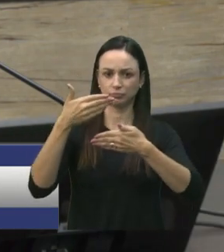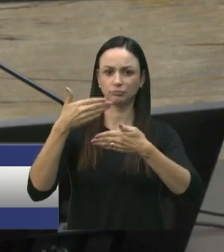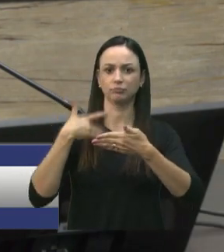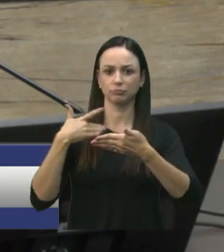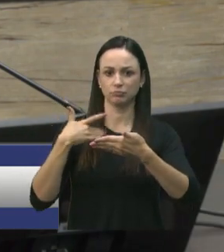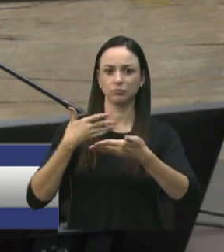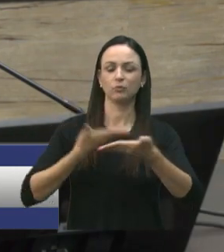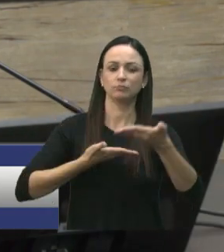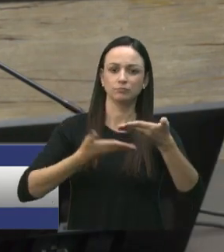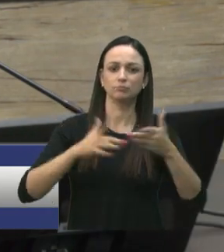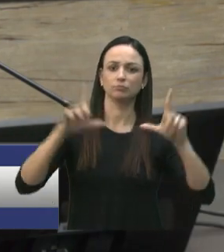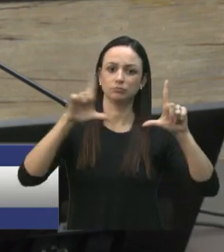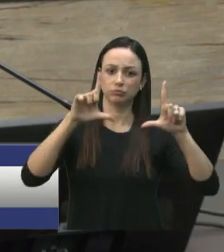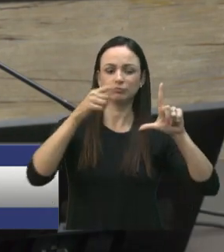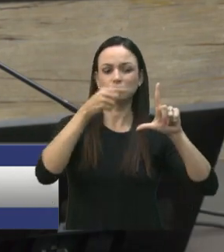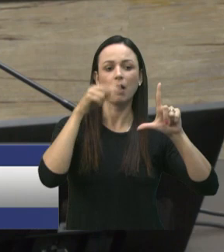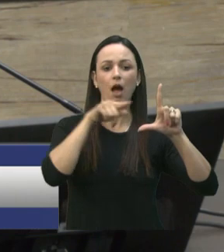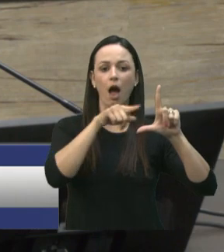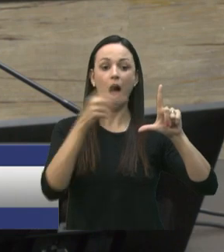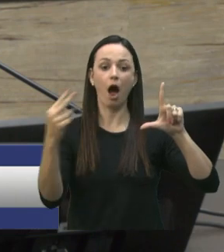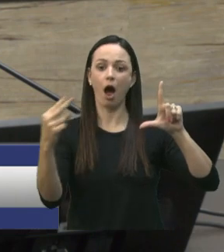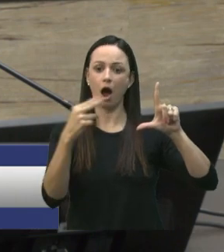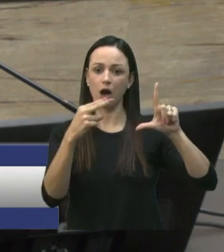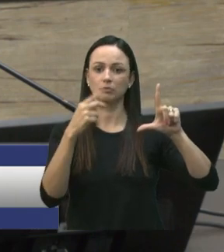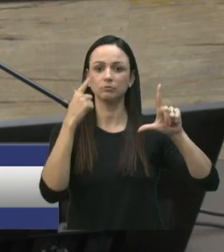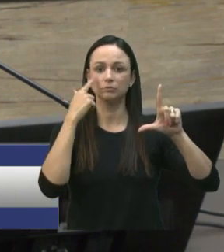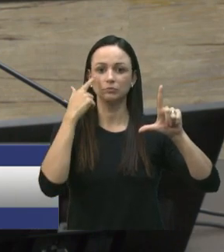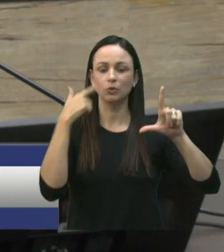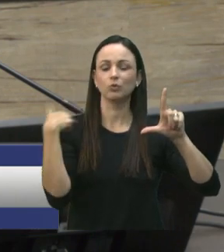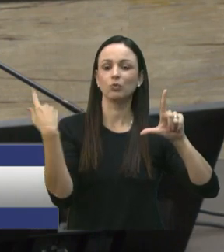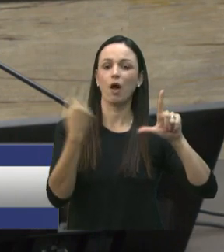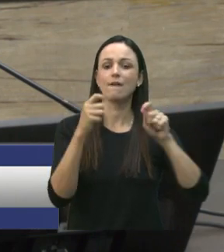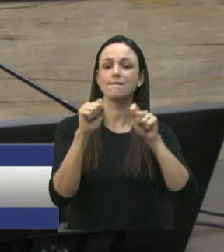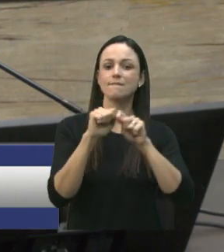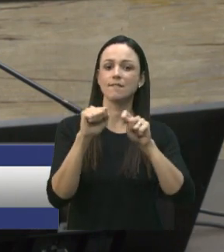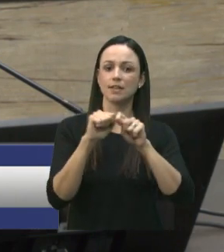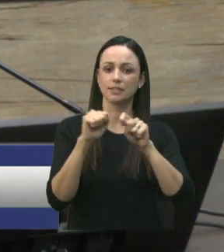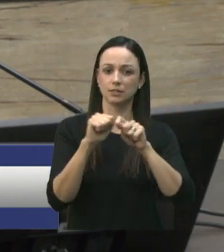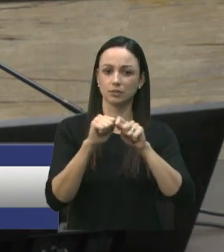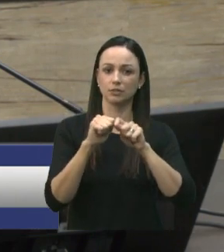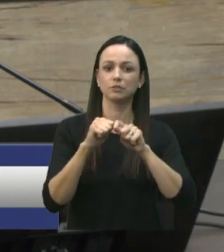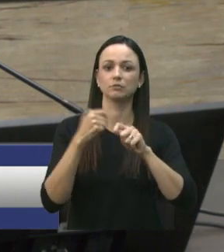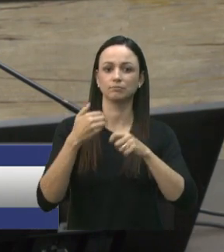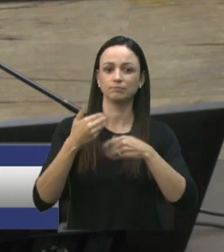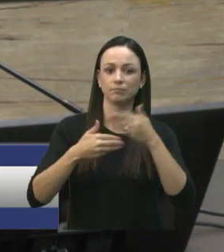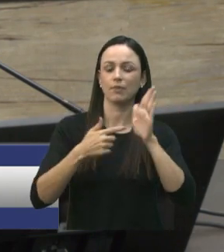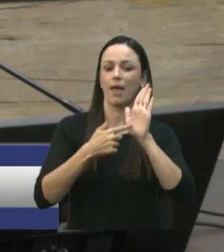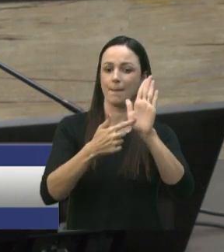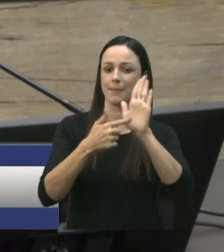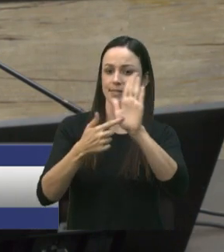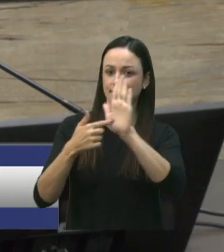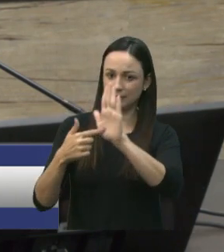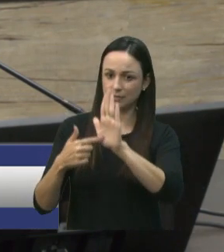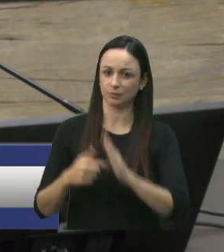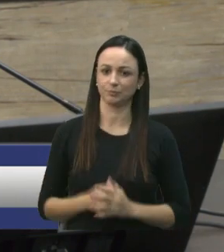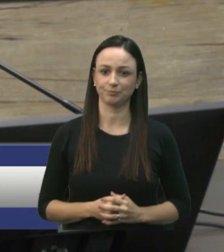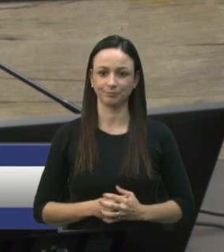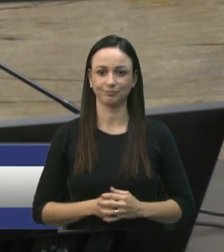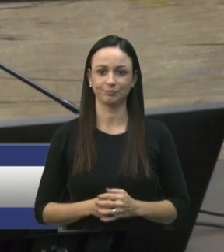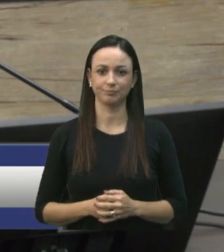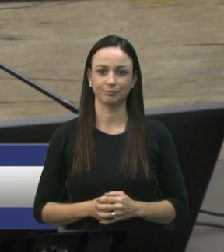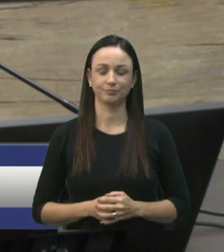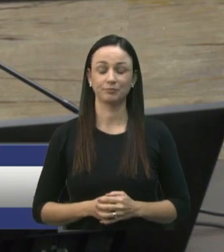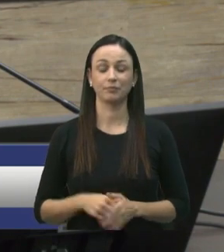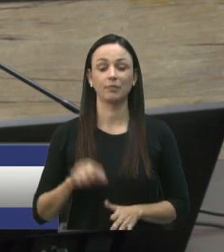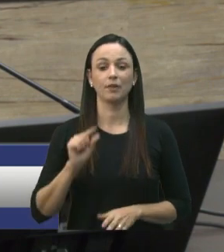vocês, aparece na tela, a gente está dando uma olhada aí no que nós fizemos aí com um processo de apresentação. Para